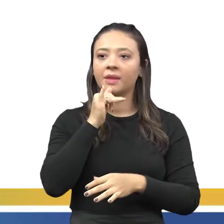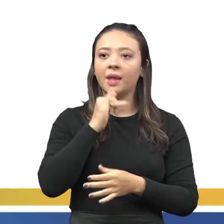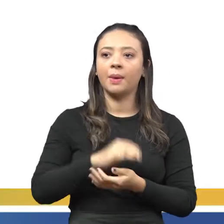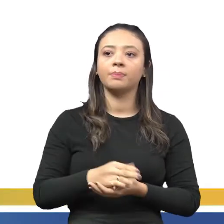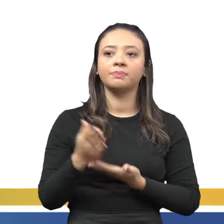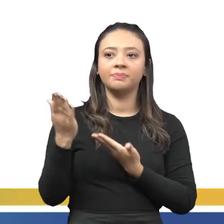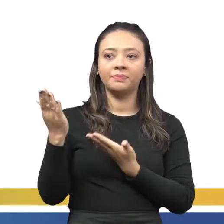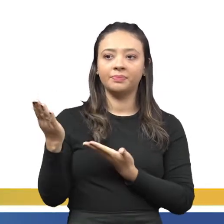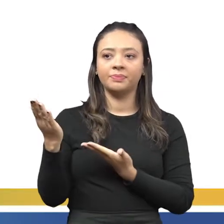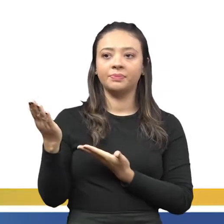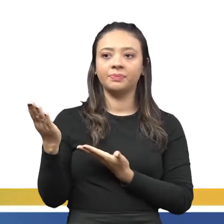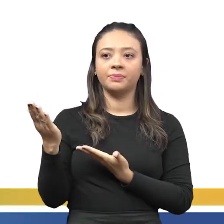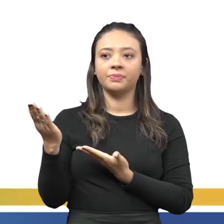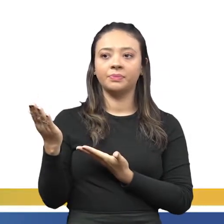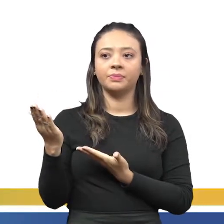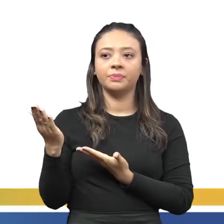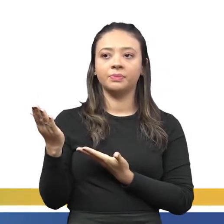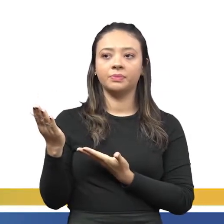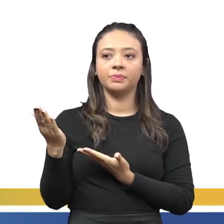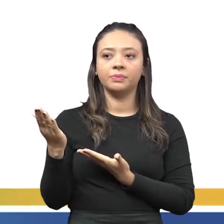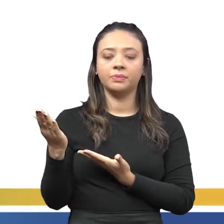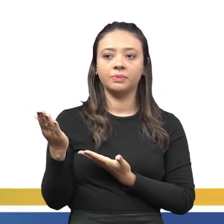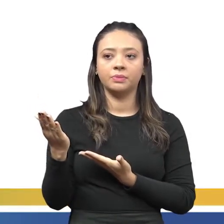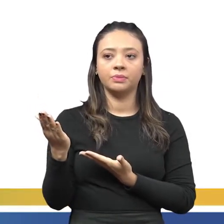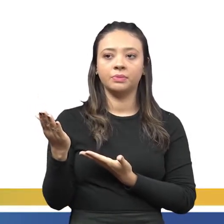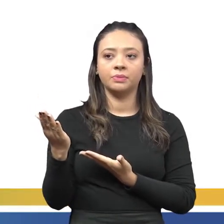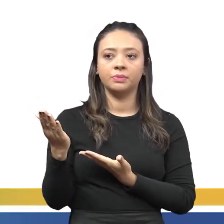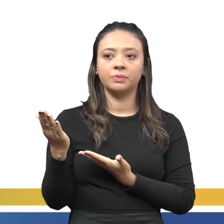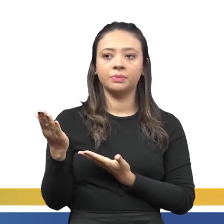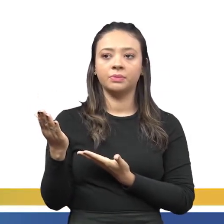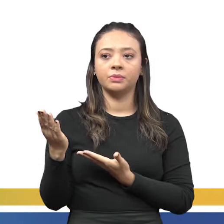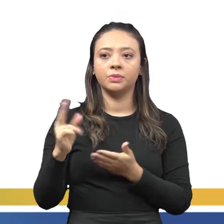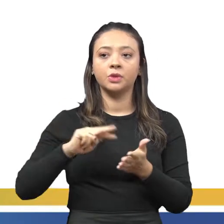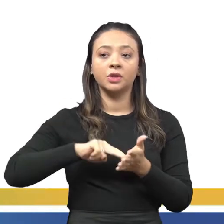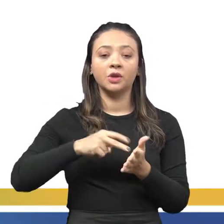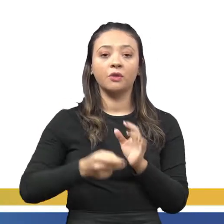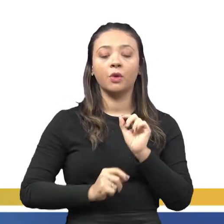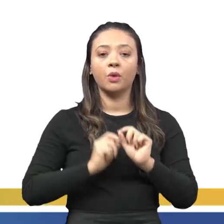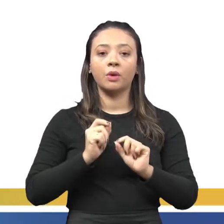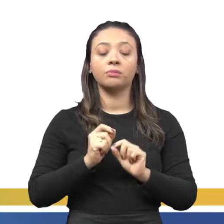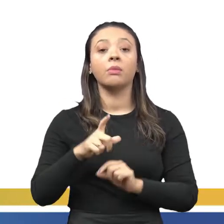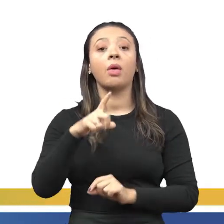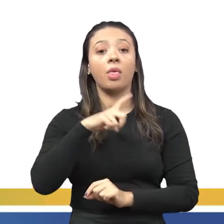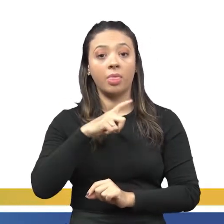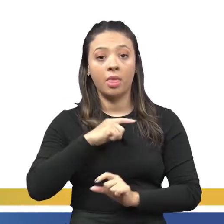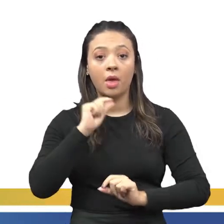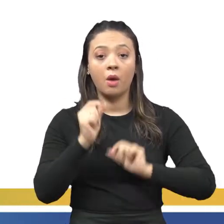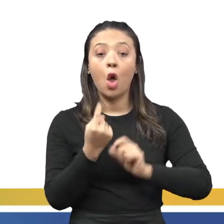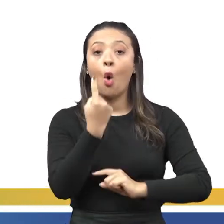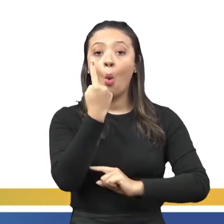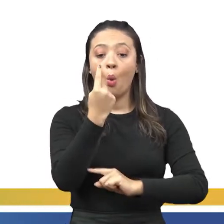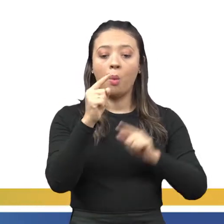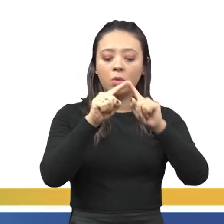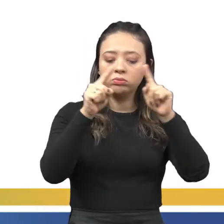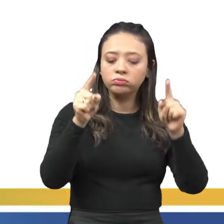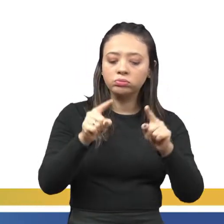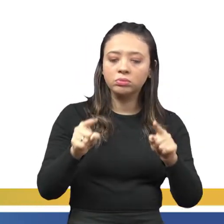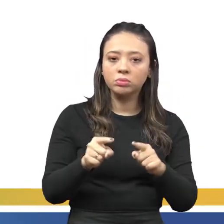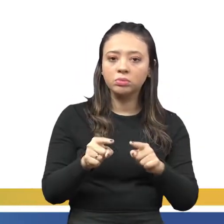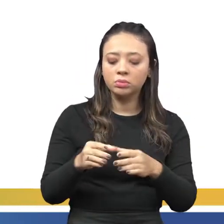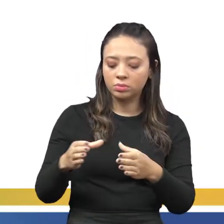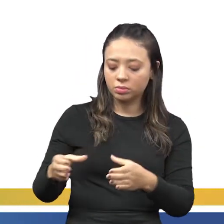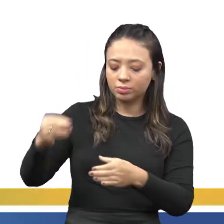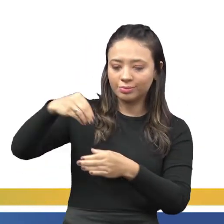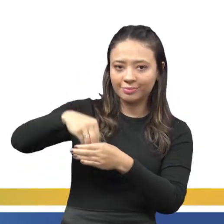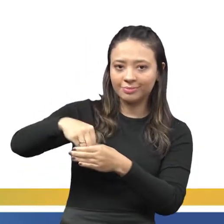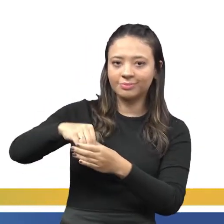is one pear in the basket. Há ou existe uma pera no cesto. E